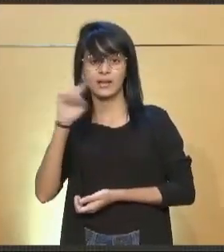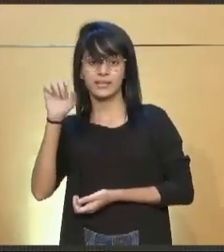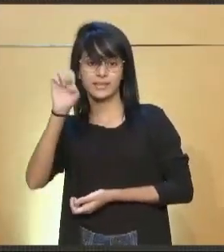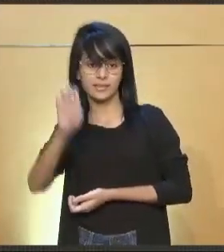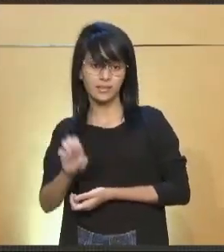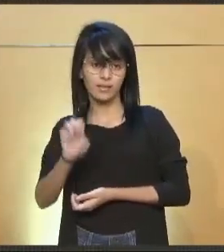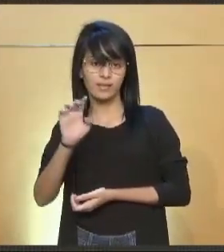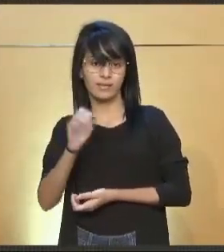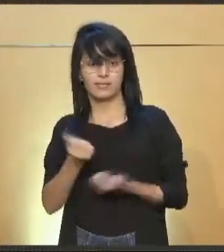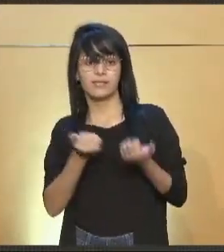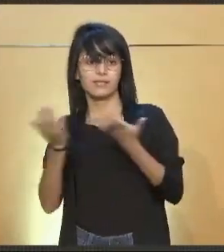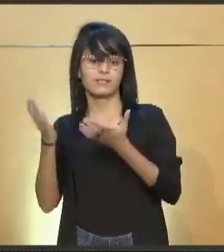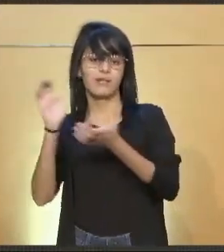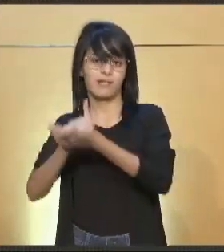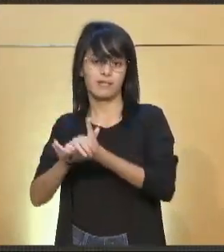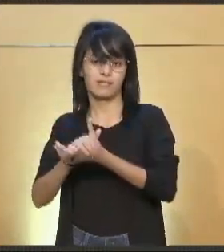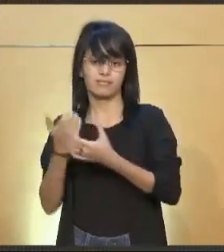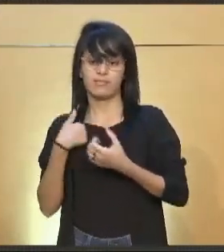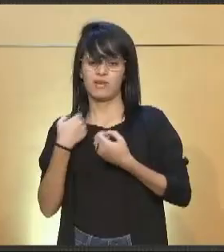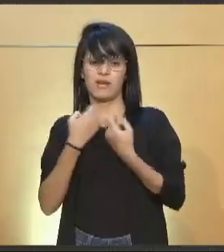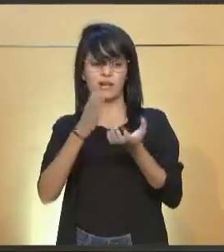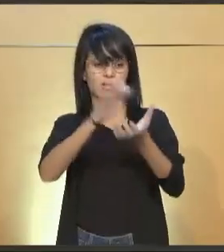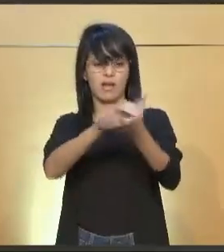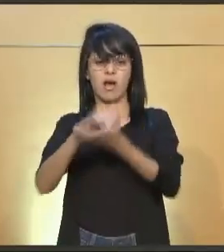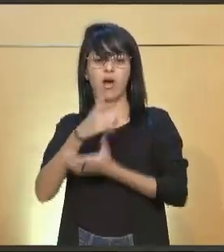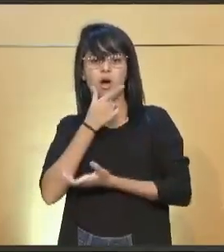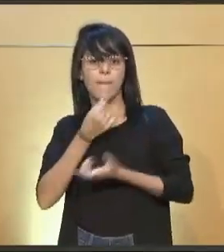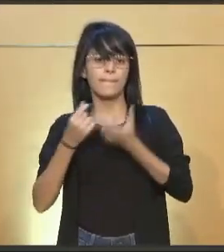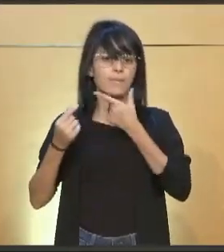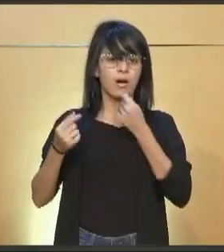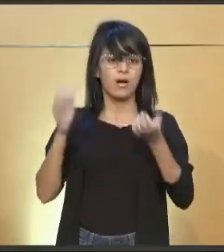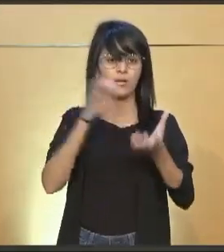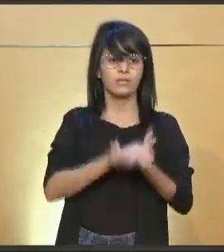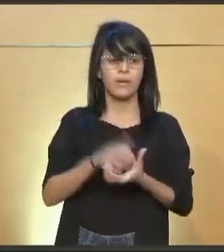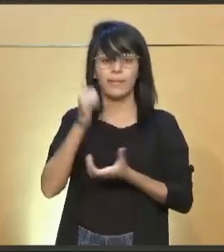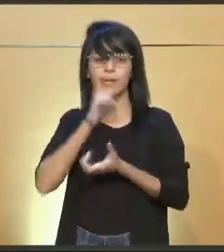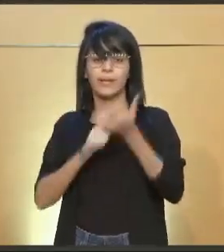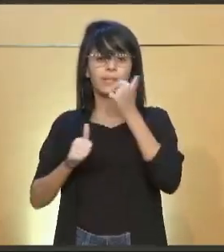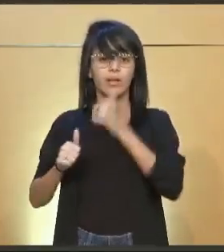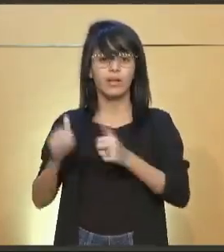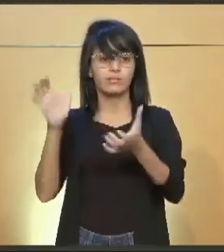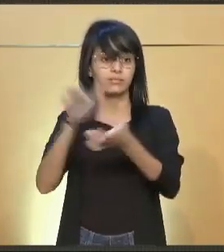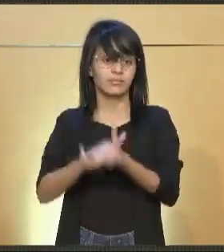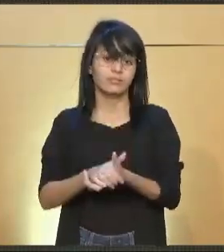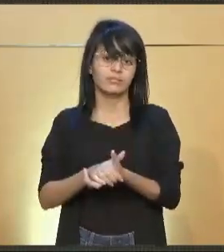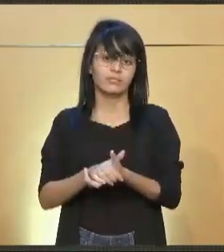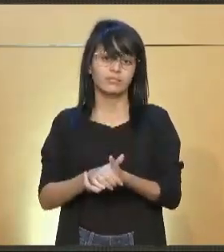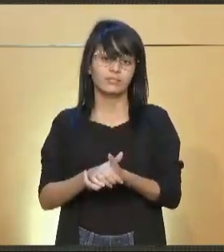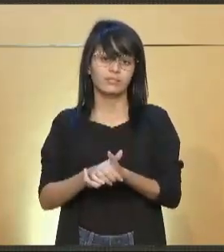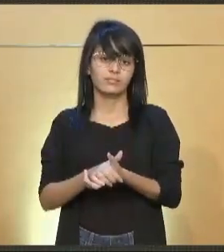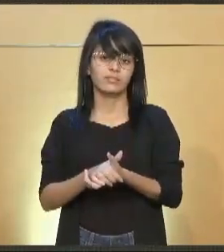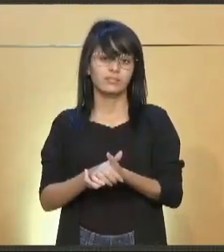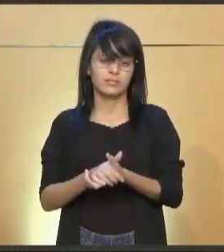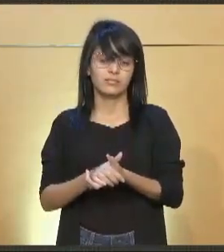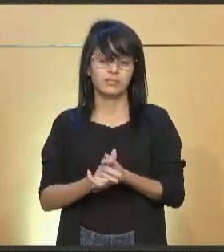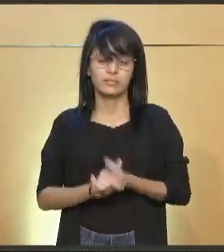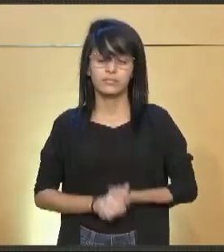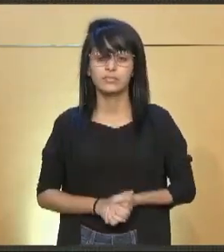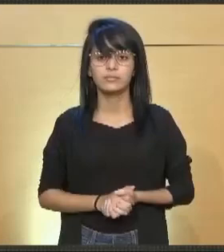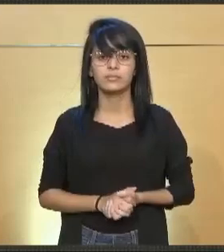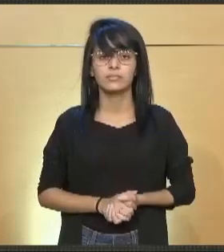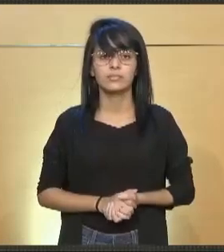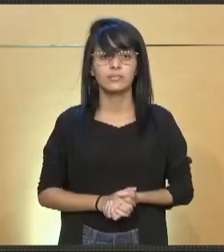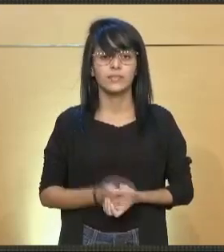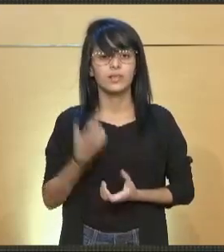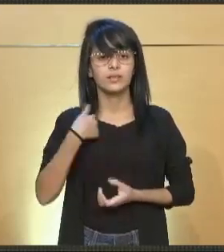qualquer um dava-se a casamento a qualquer outro, ou seja, homem com homem, mulher com mulher. É a ideia do texto grego. E é interessante